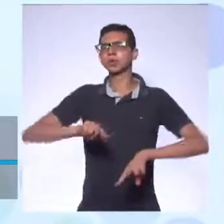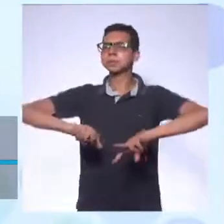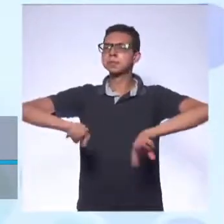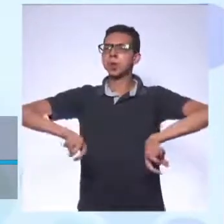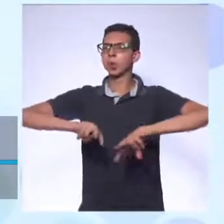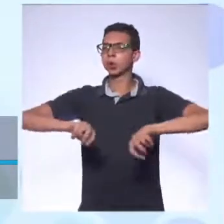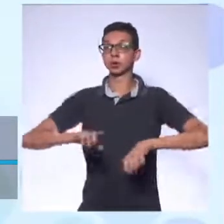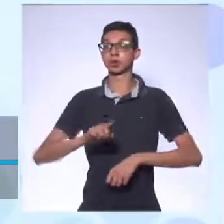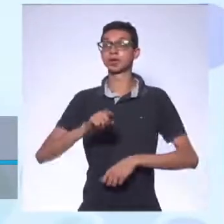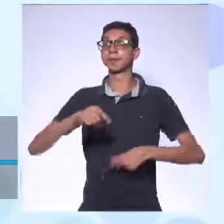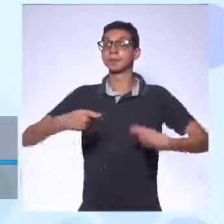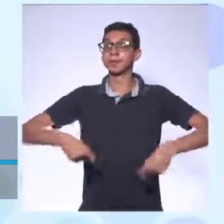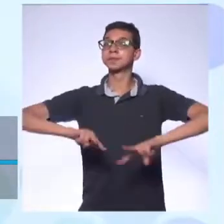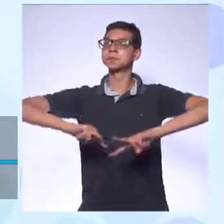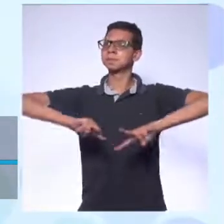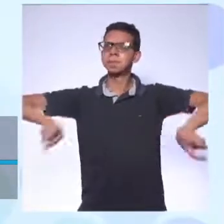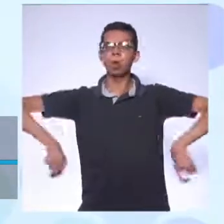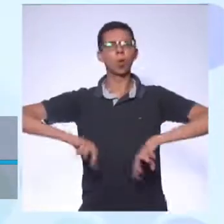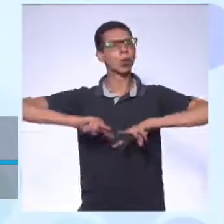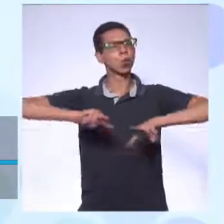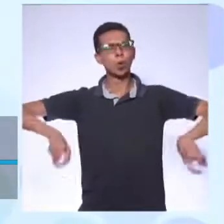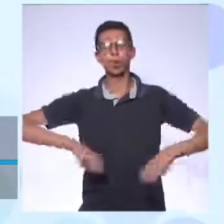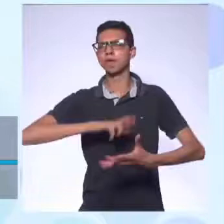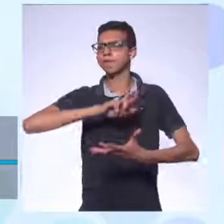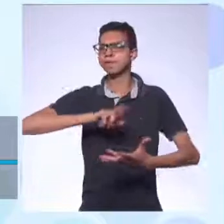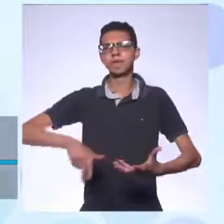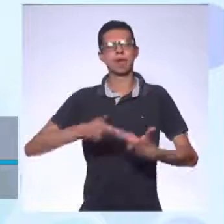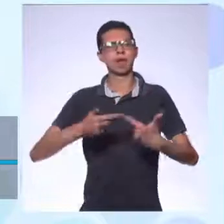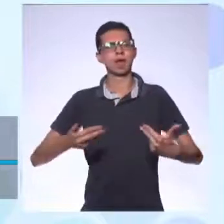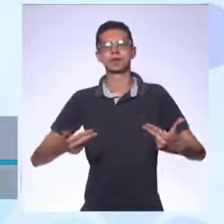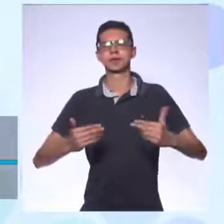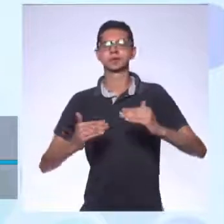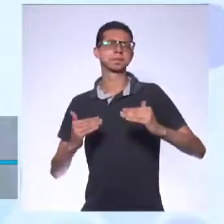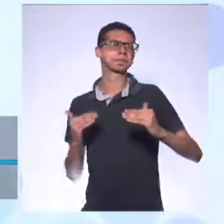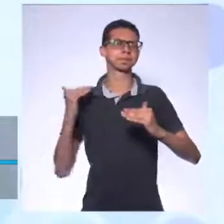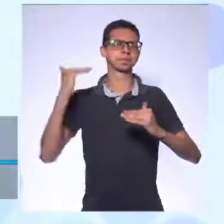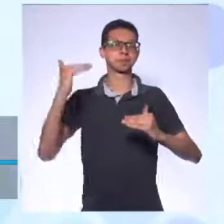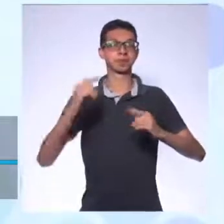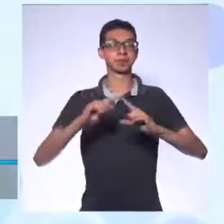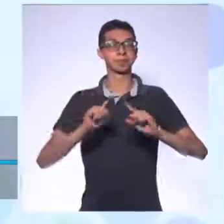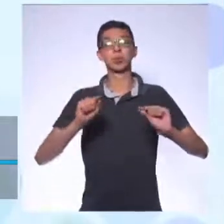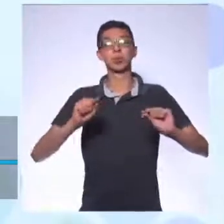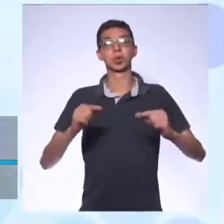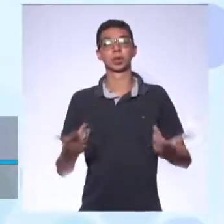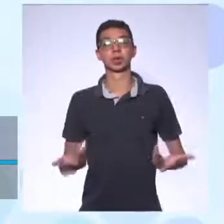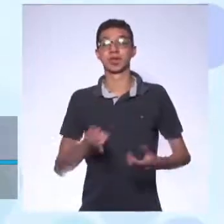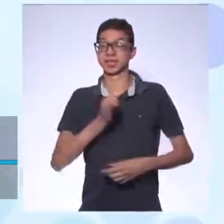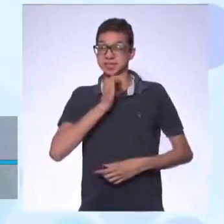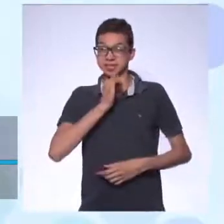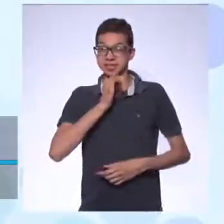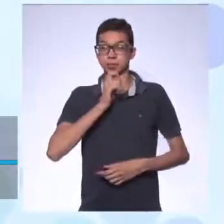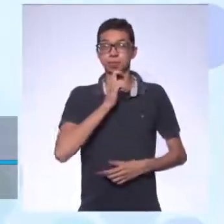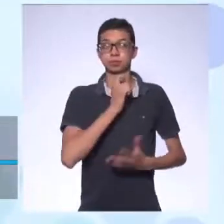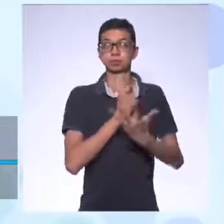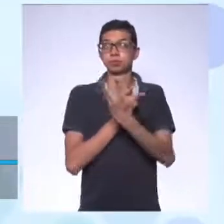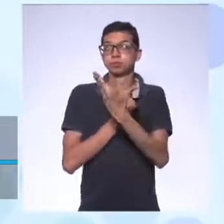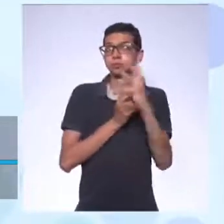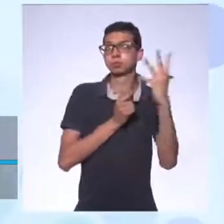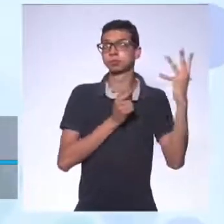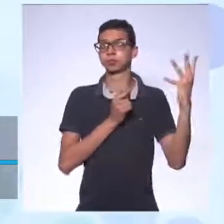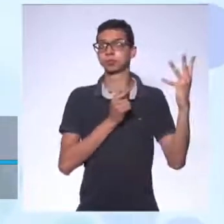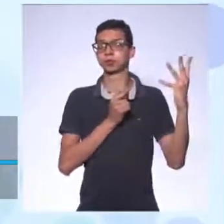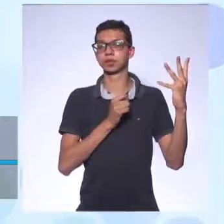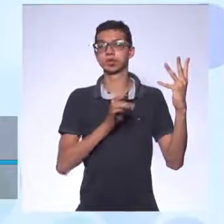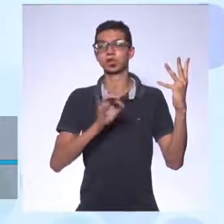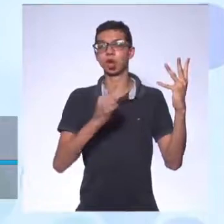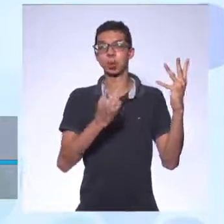Mas o problema é você saber qual é esse máximo. Às vezes o máximo que aquela floresta suporta é uma folhinha só de uma árvore. E aí que está o problema, é eu